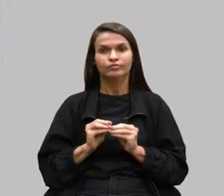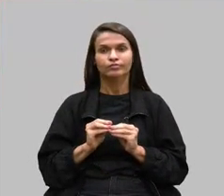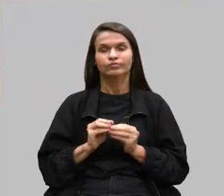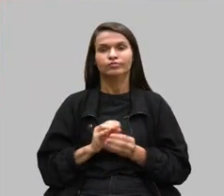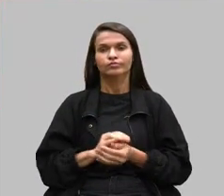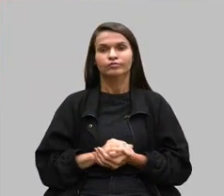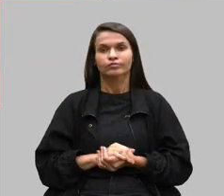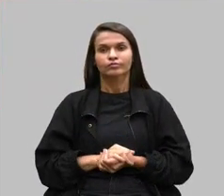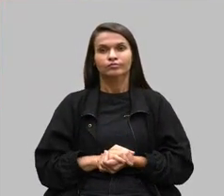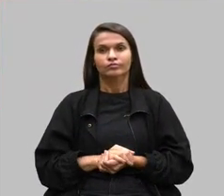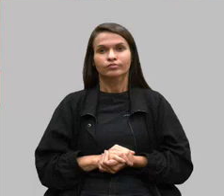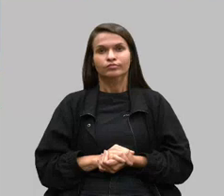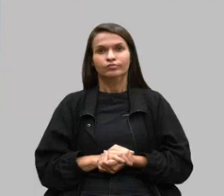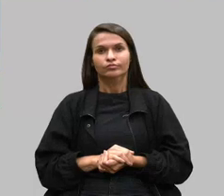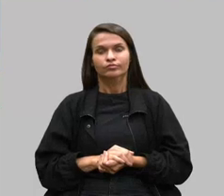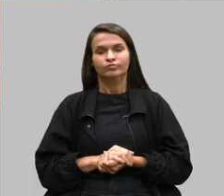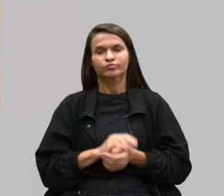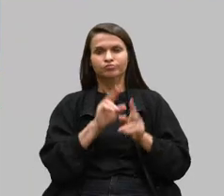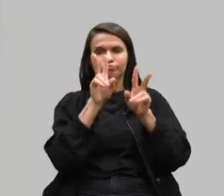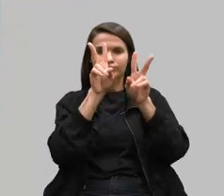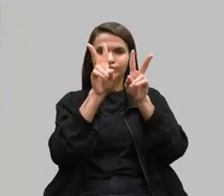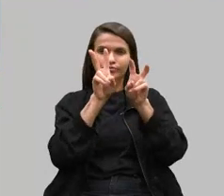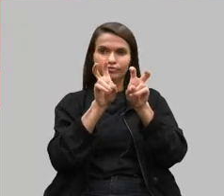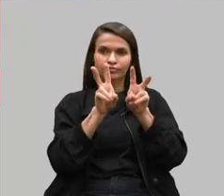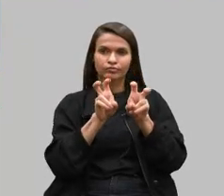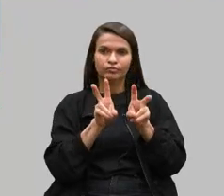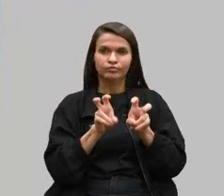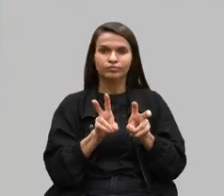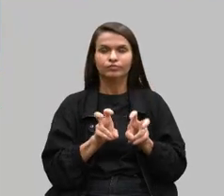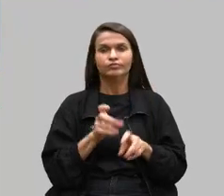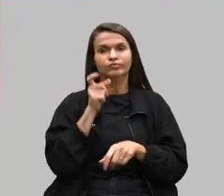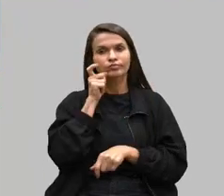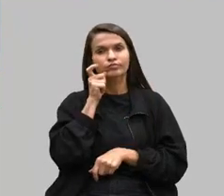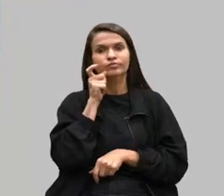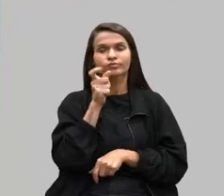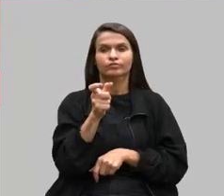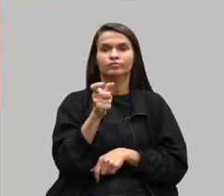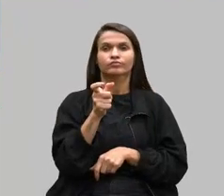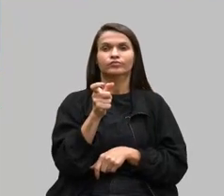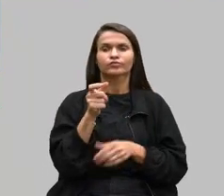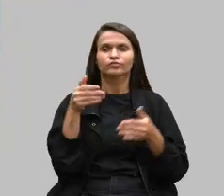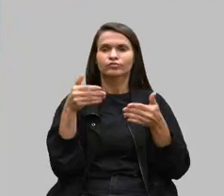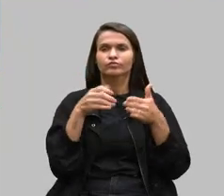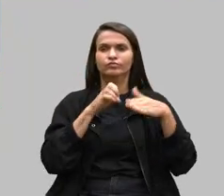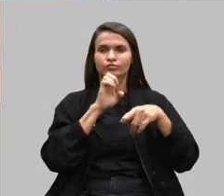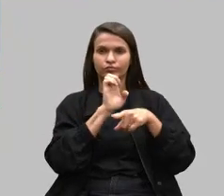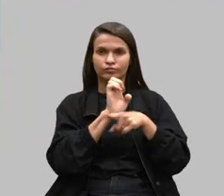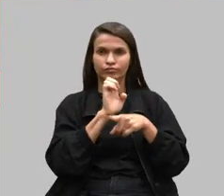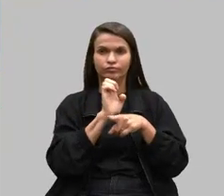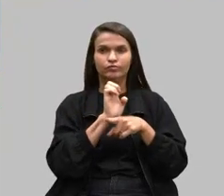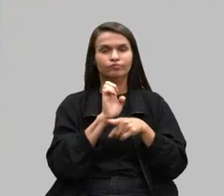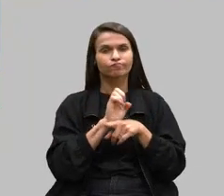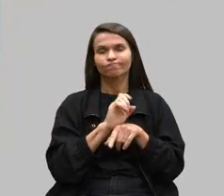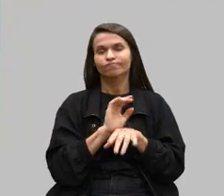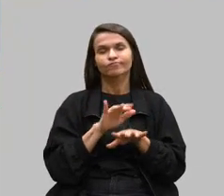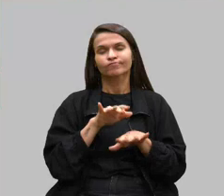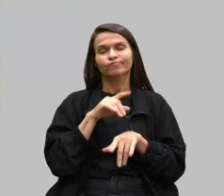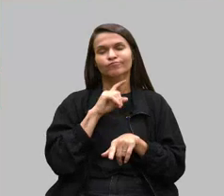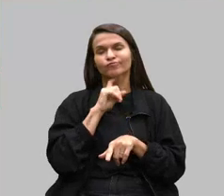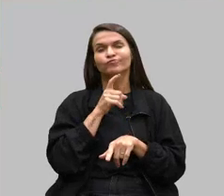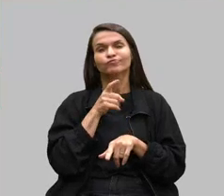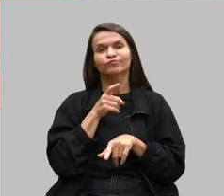eh São assuntos são interesses grandes para o estado e que a gente até não consegue muitas vezes